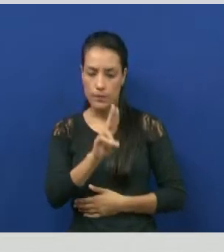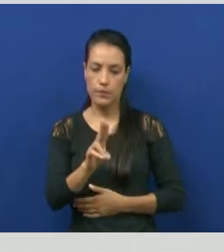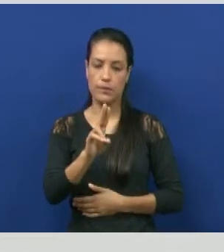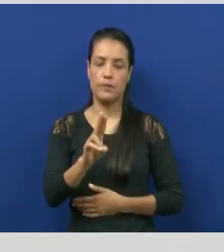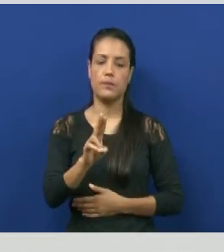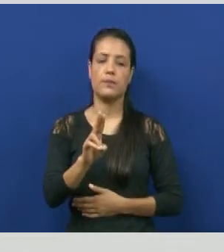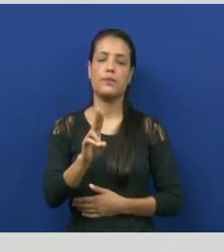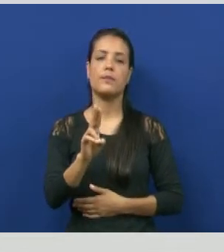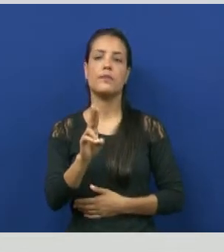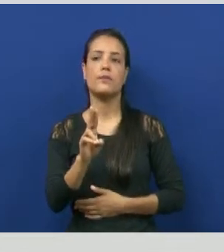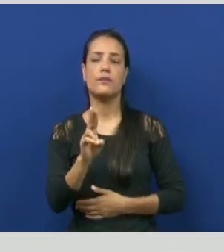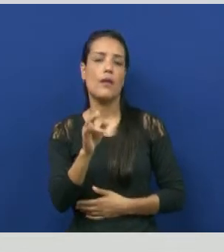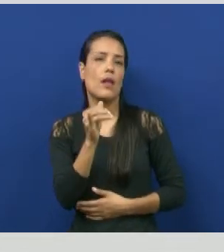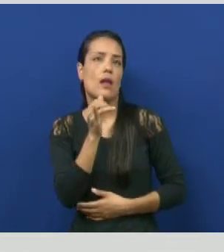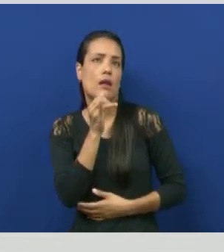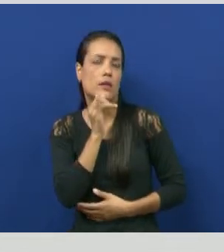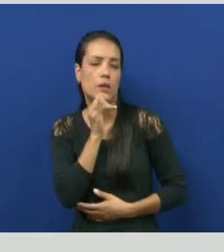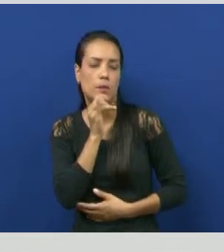como,